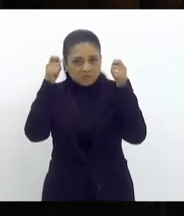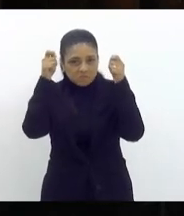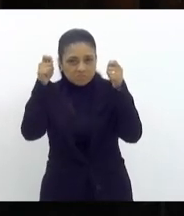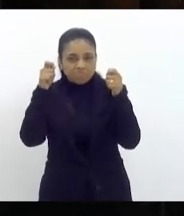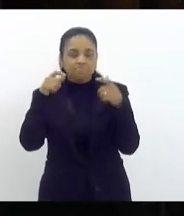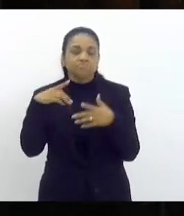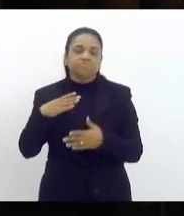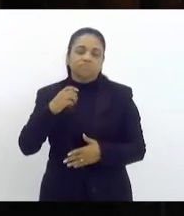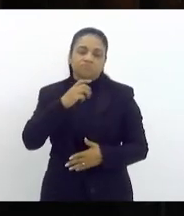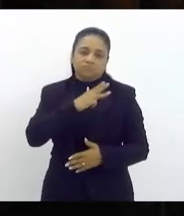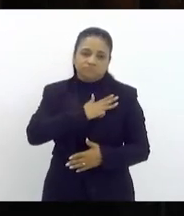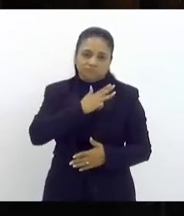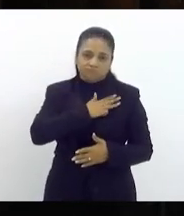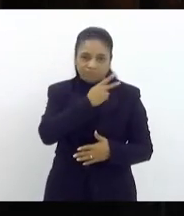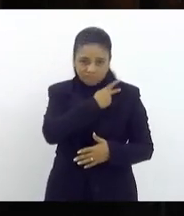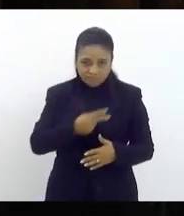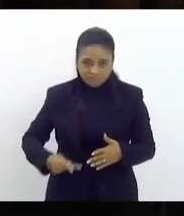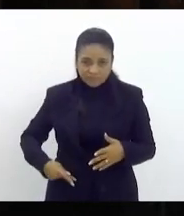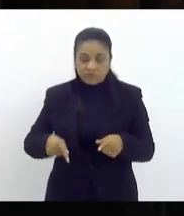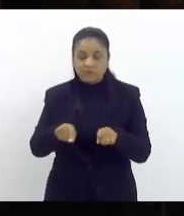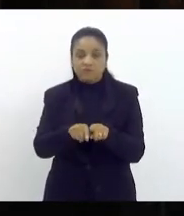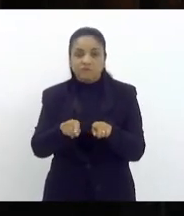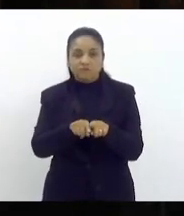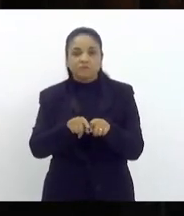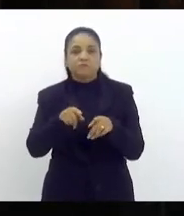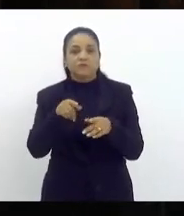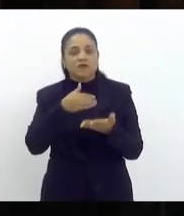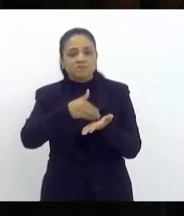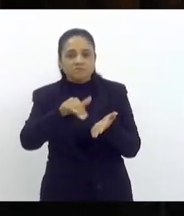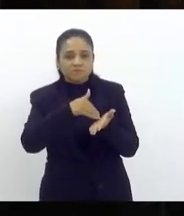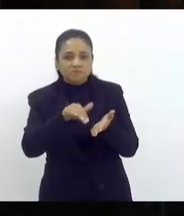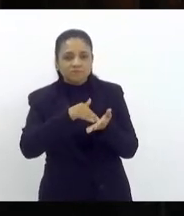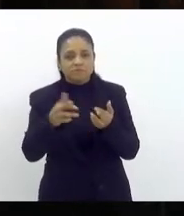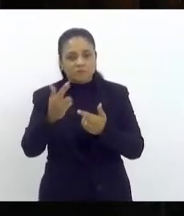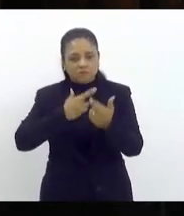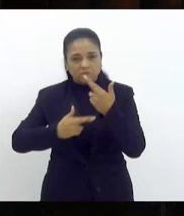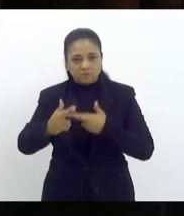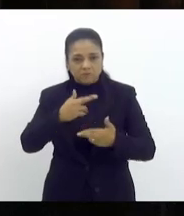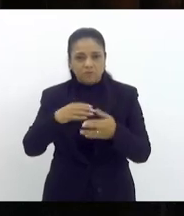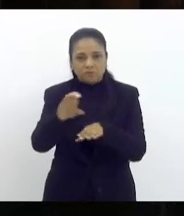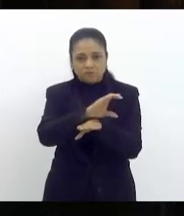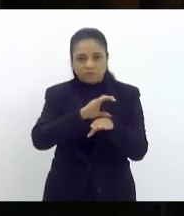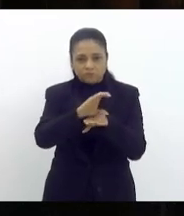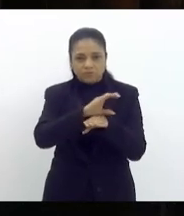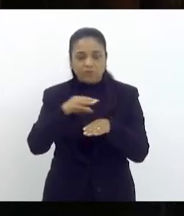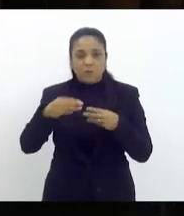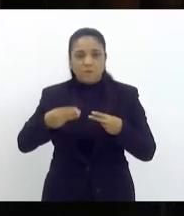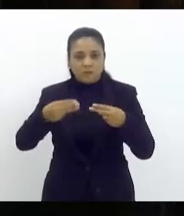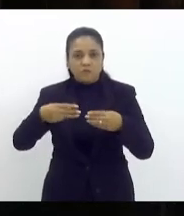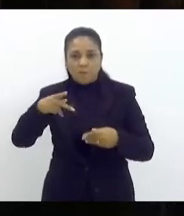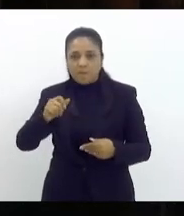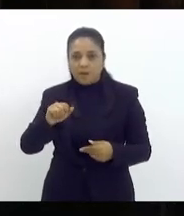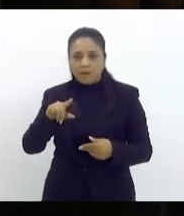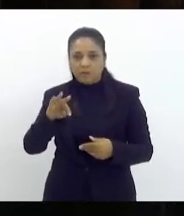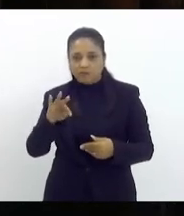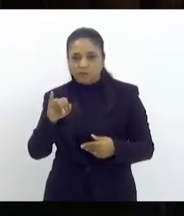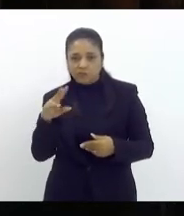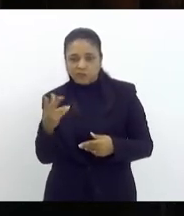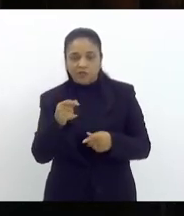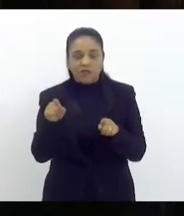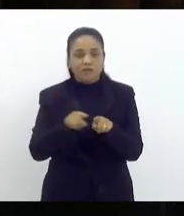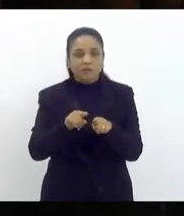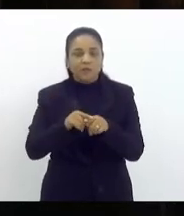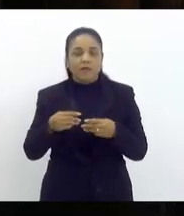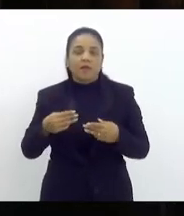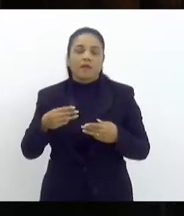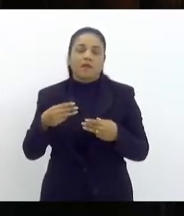presidente Lula a secretaria de relações institucionais o ministro Padilha e o secretário André Siciliano já tomaram